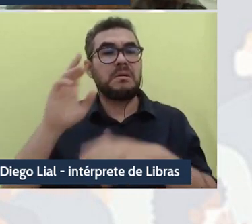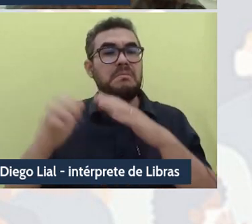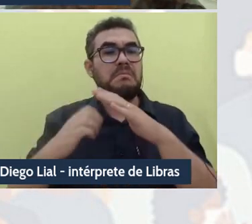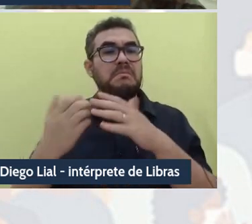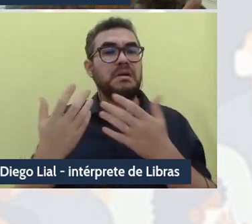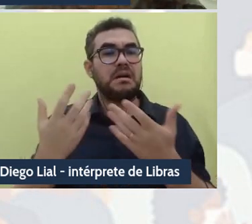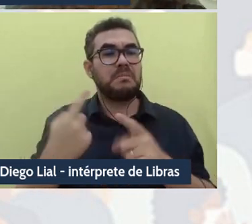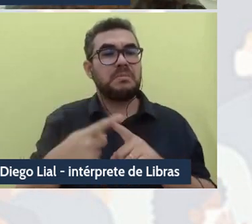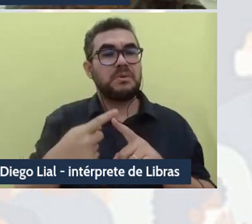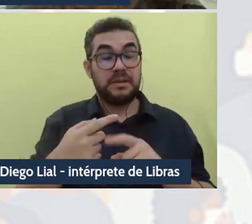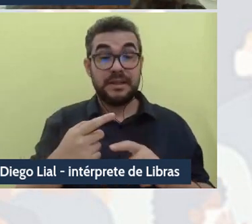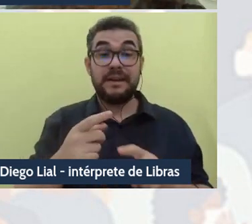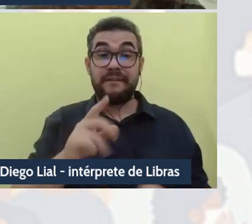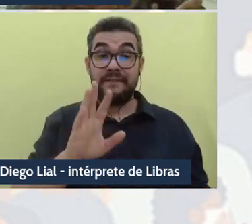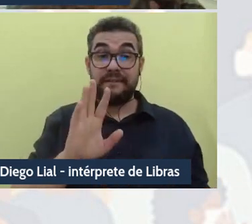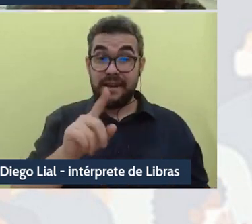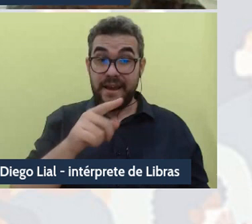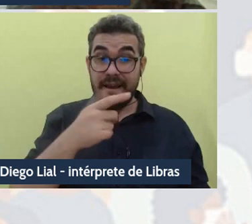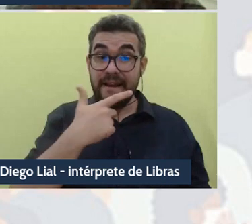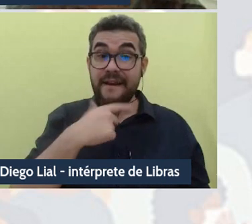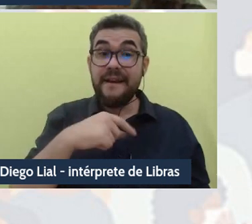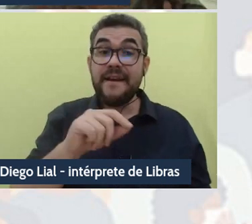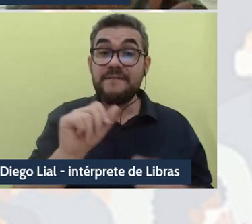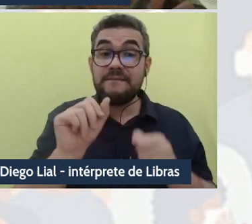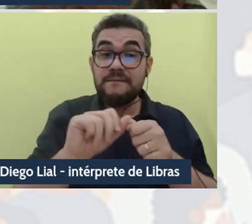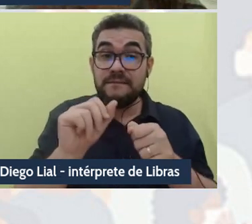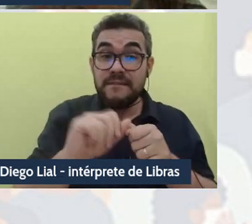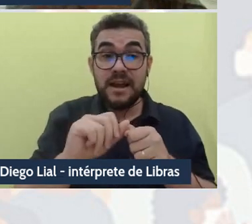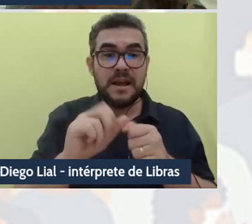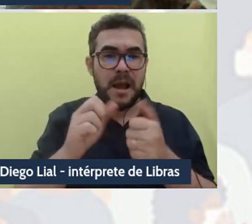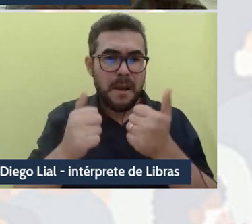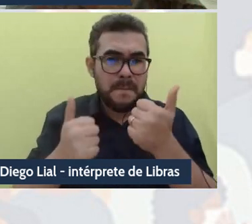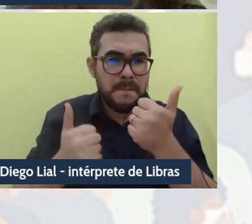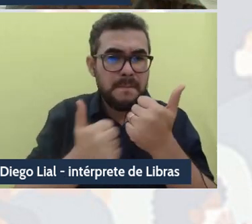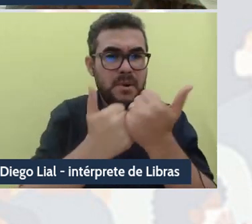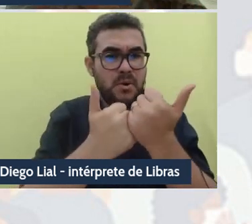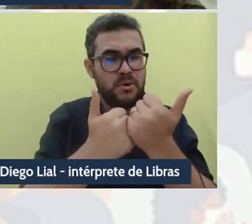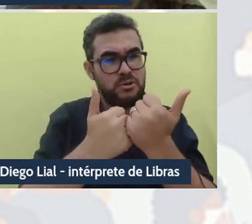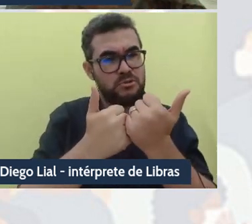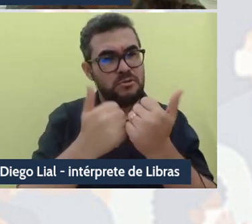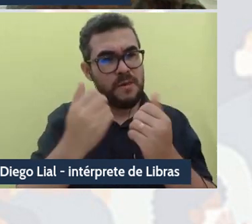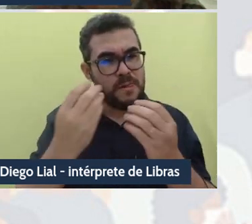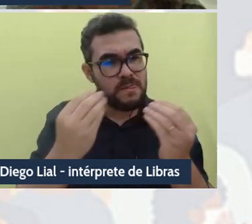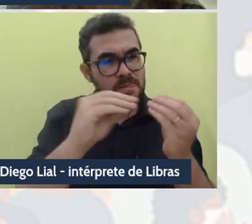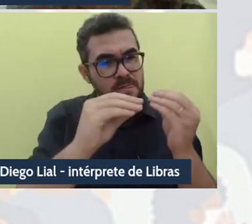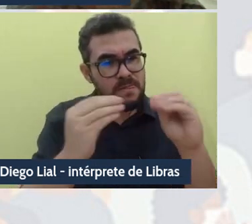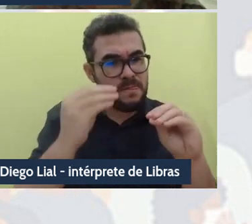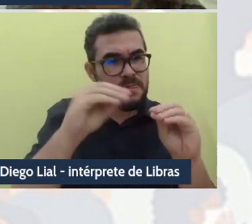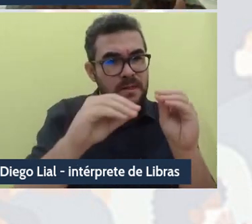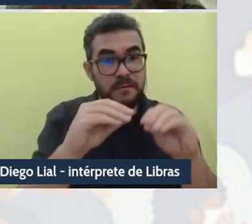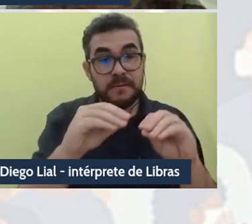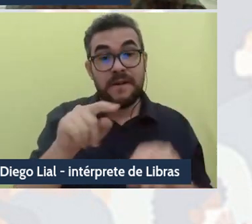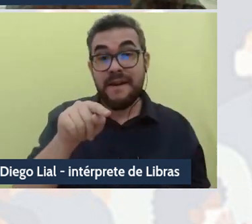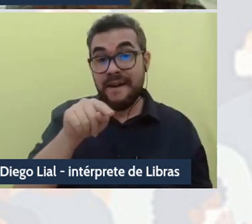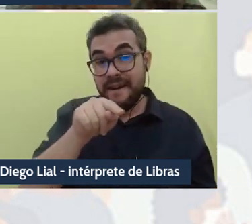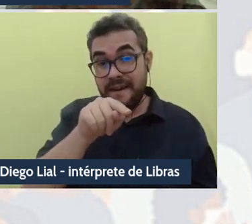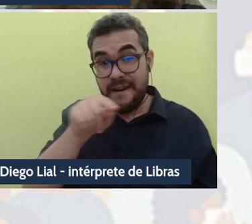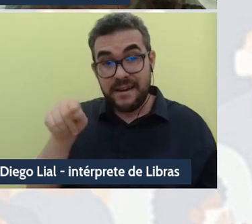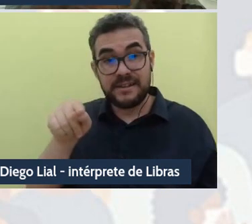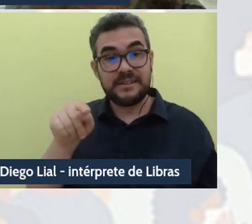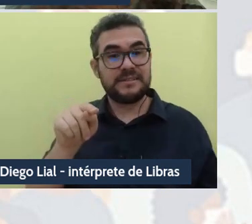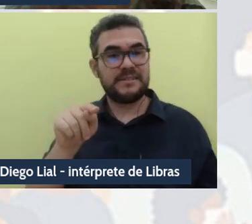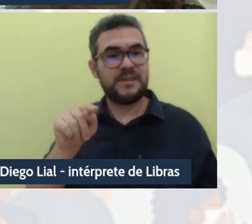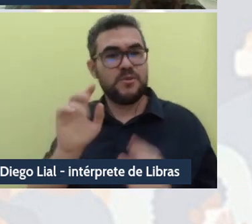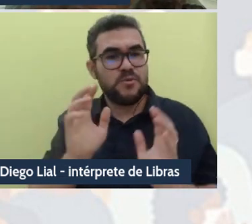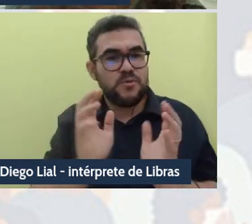fundada, mantida e apoiada por essas fundações e outras fundações, fundações do